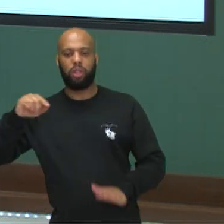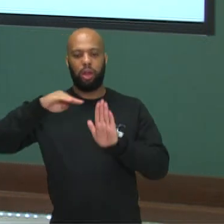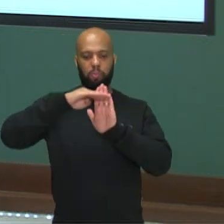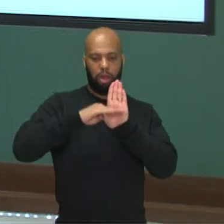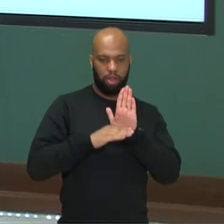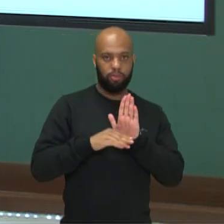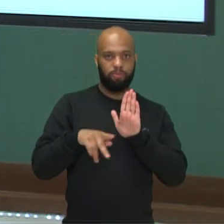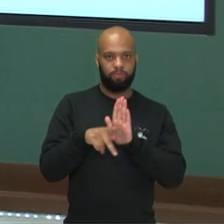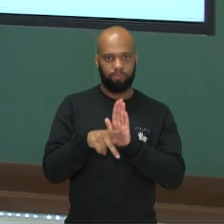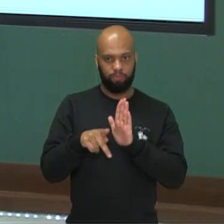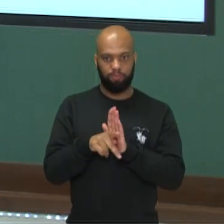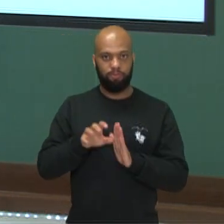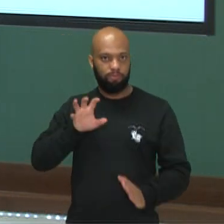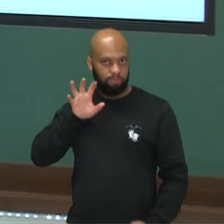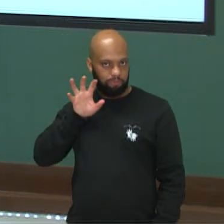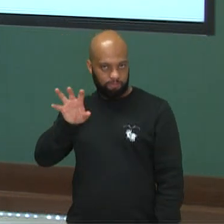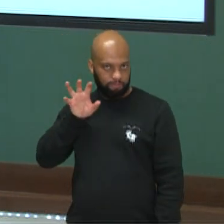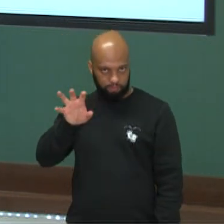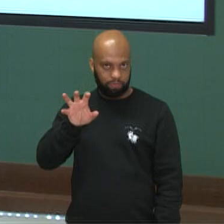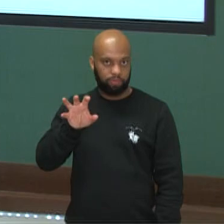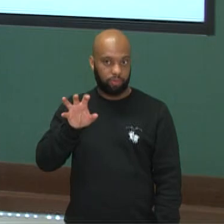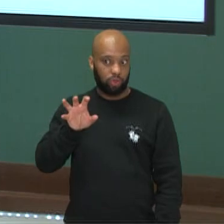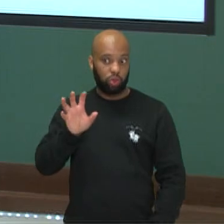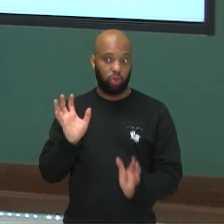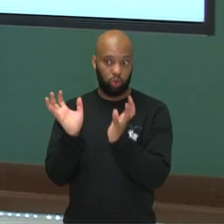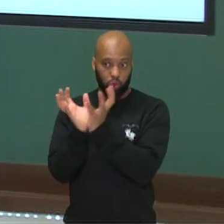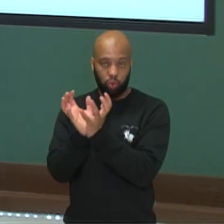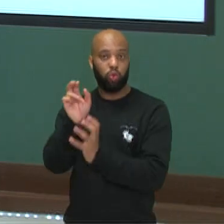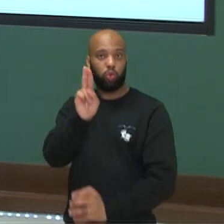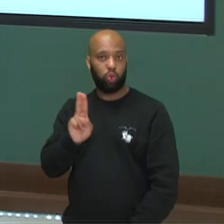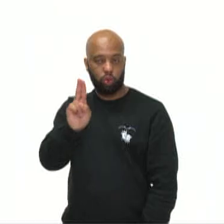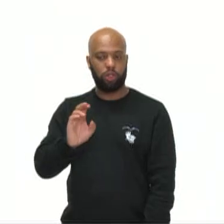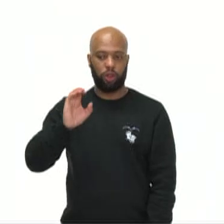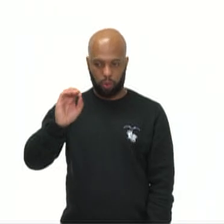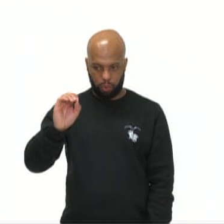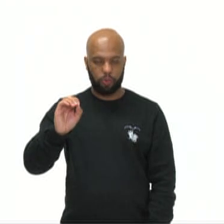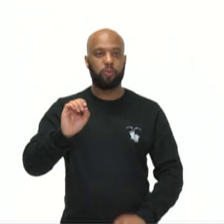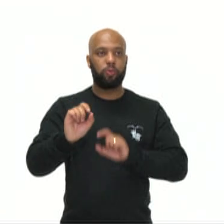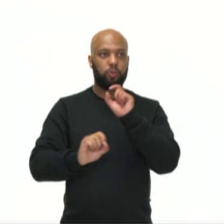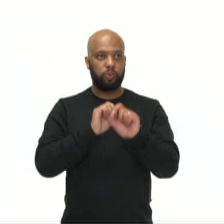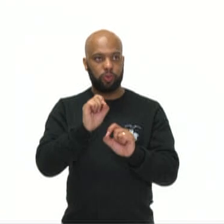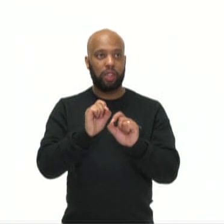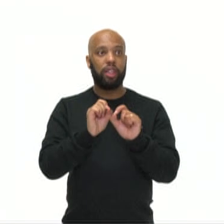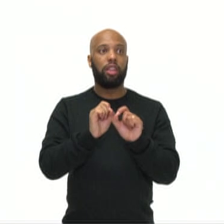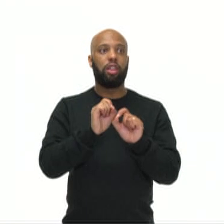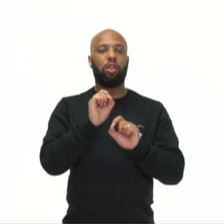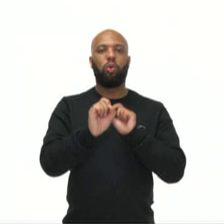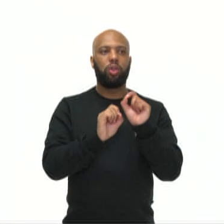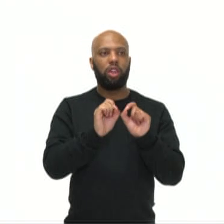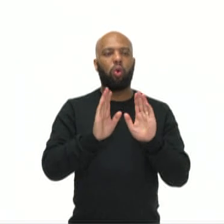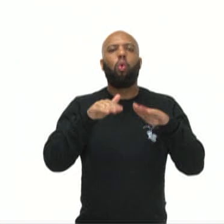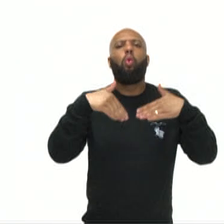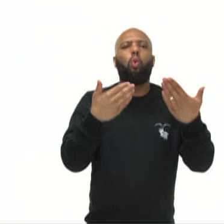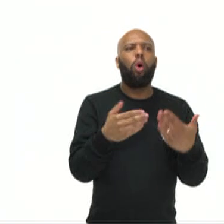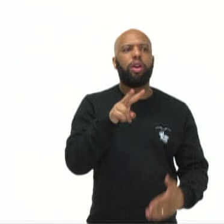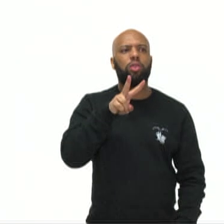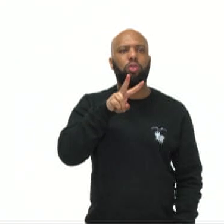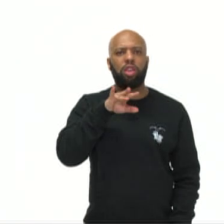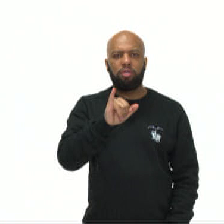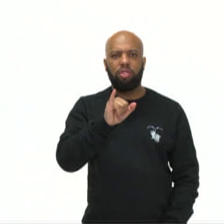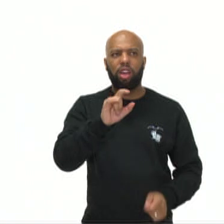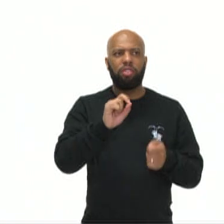propriedade desses compostos oxigenados, que é o ponto de fusão e o ponto de ebulição.